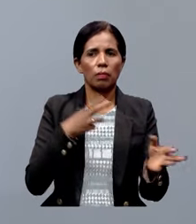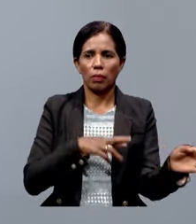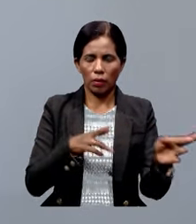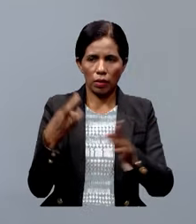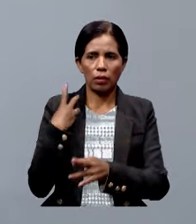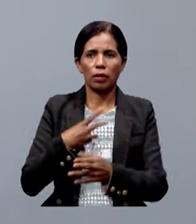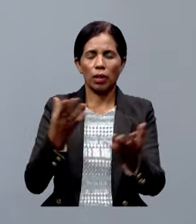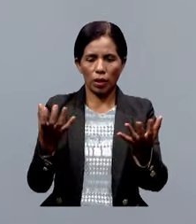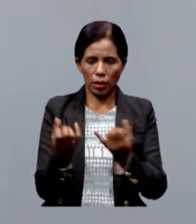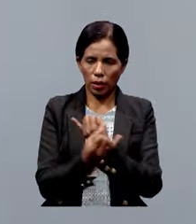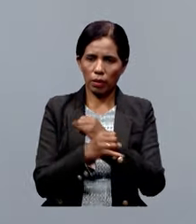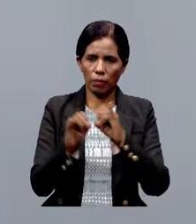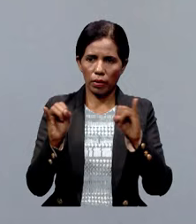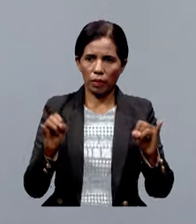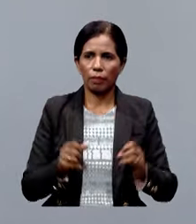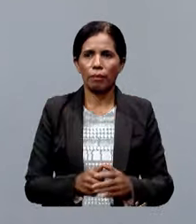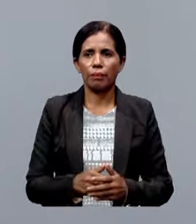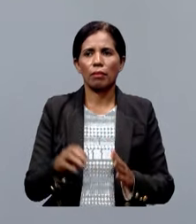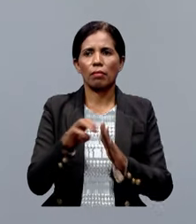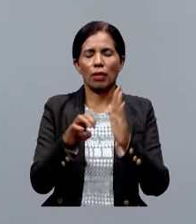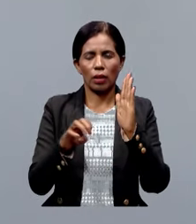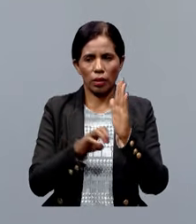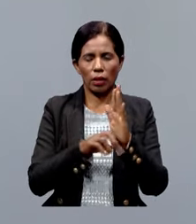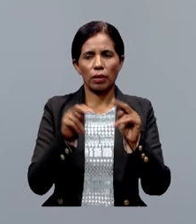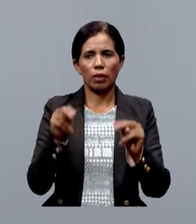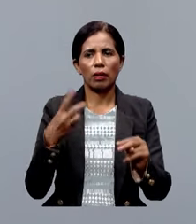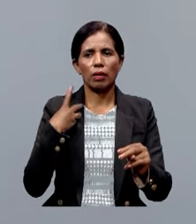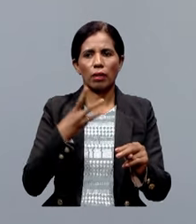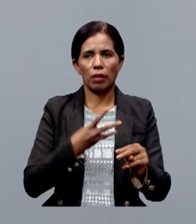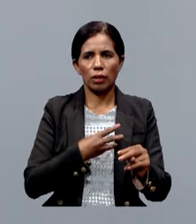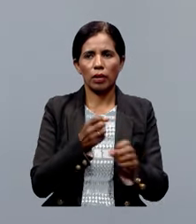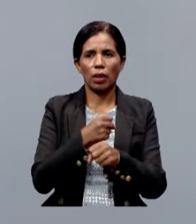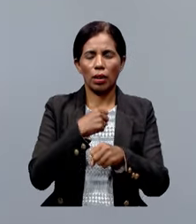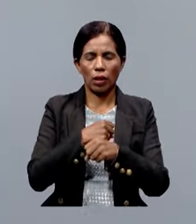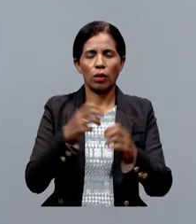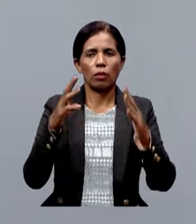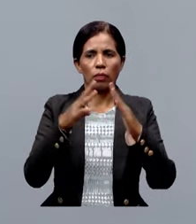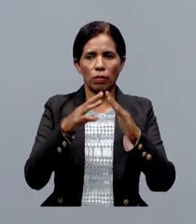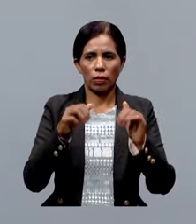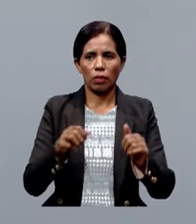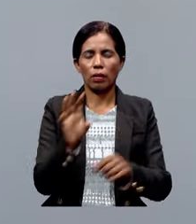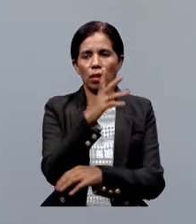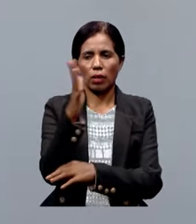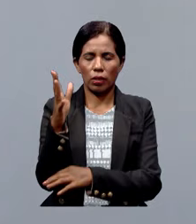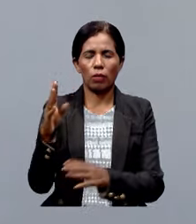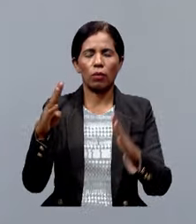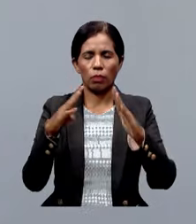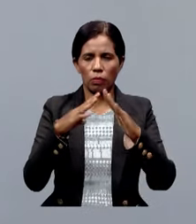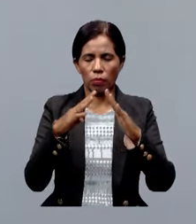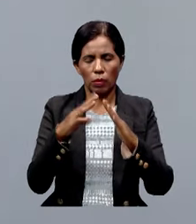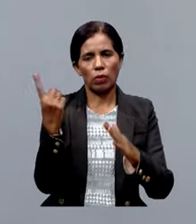bita kara ko ko am. Istadu ne am. Ami so kalau mate. I want a good home mate